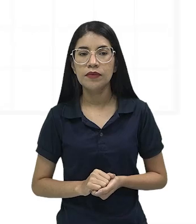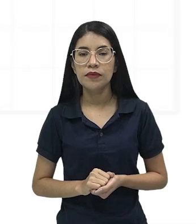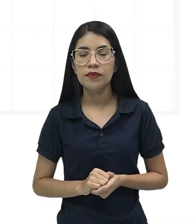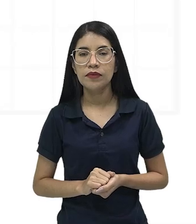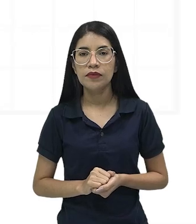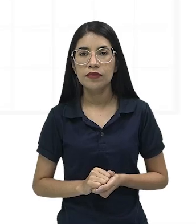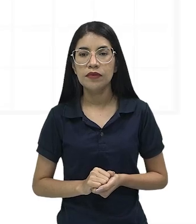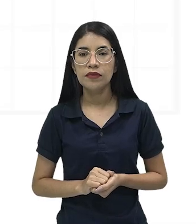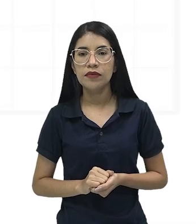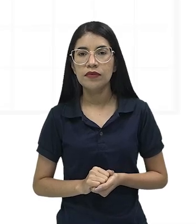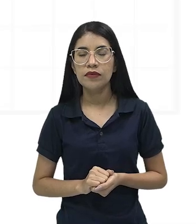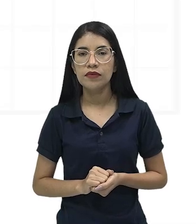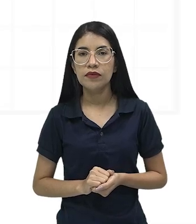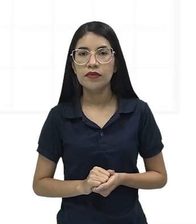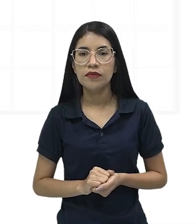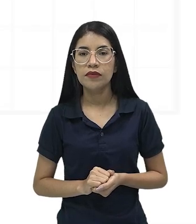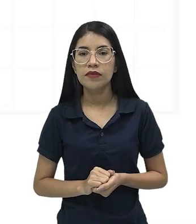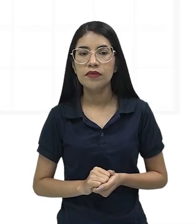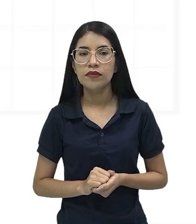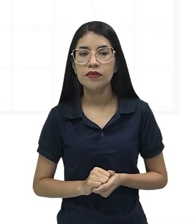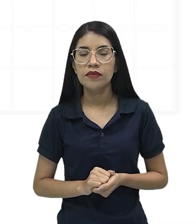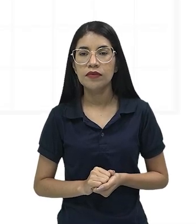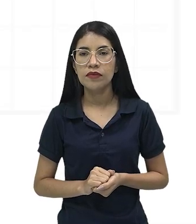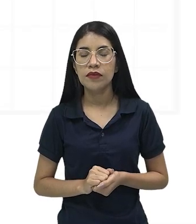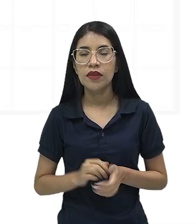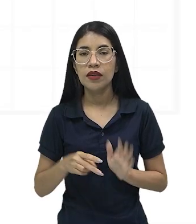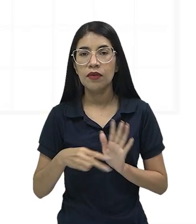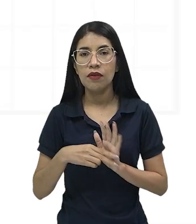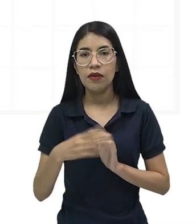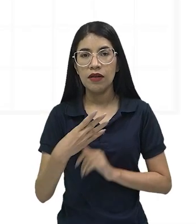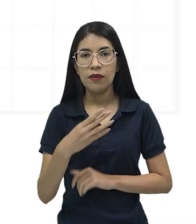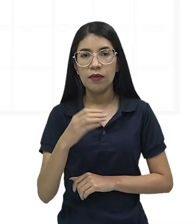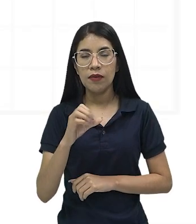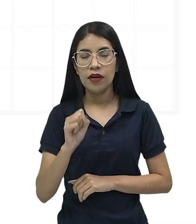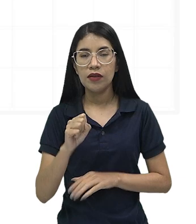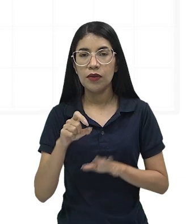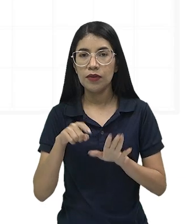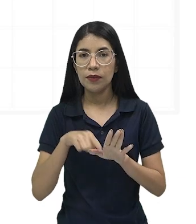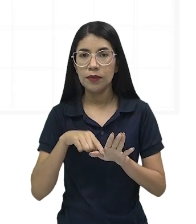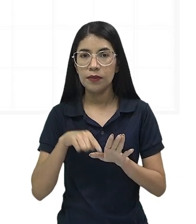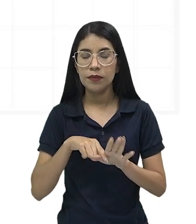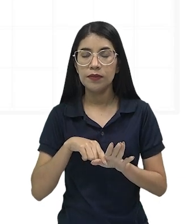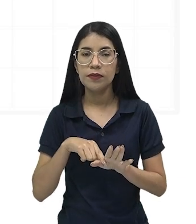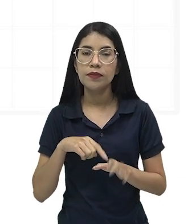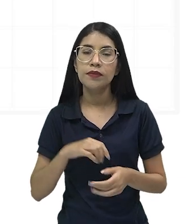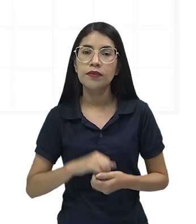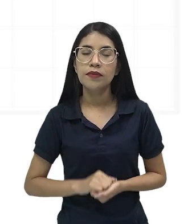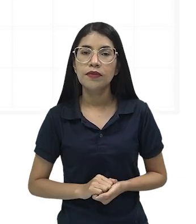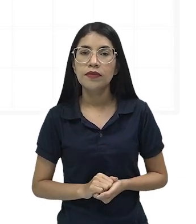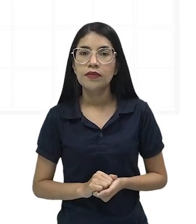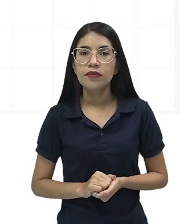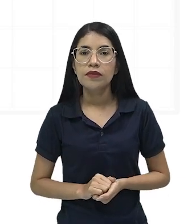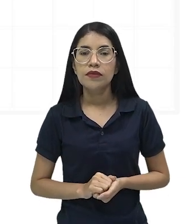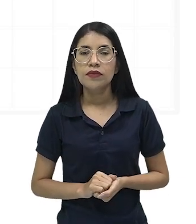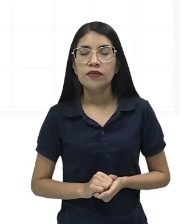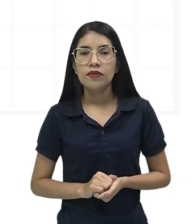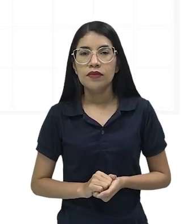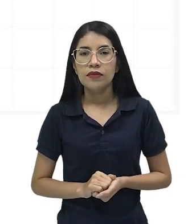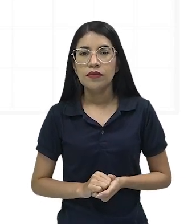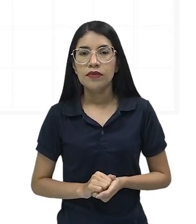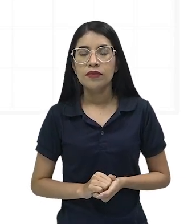olha. Olha aqui, onde é que está isso? Está aqui, ó. Que ao todo são 48 pés.